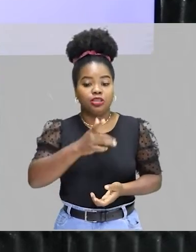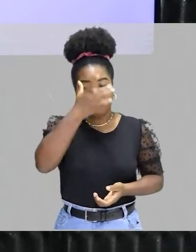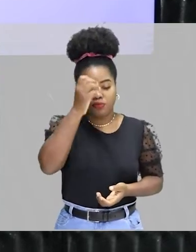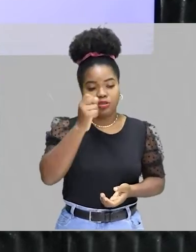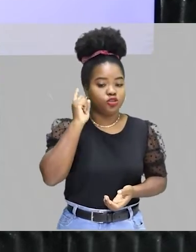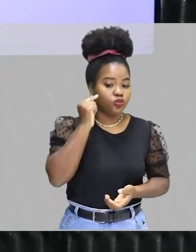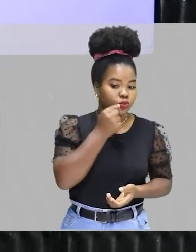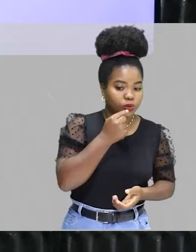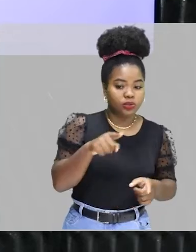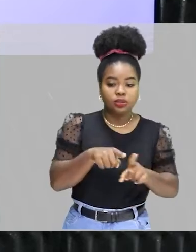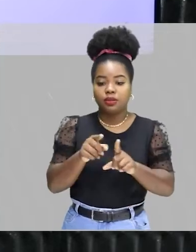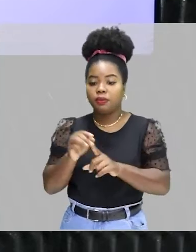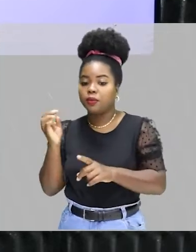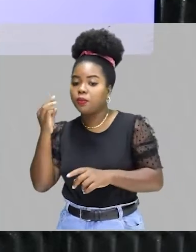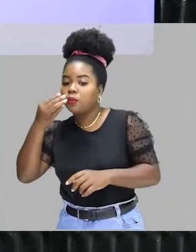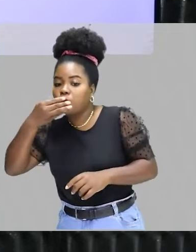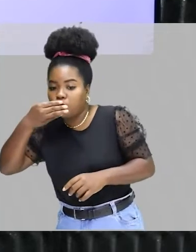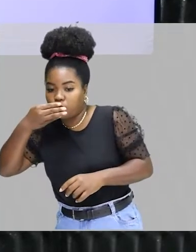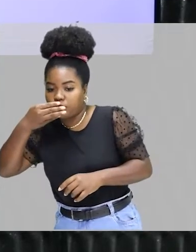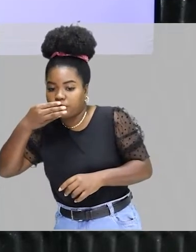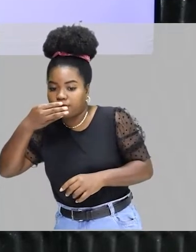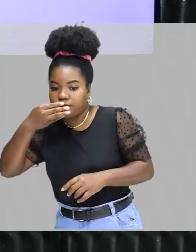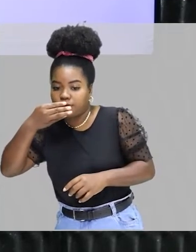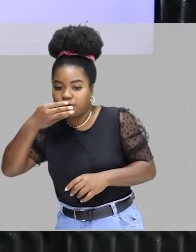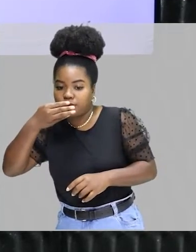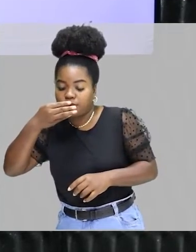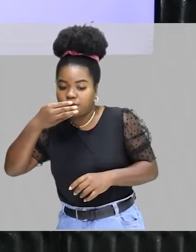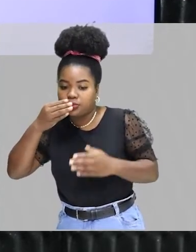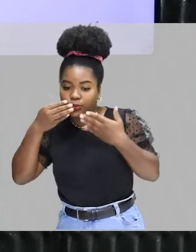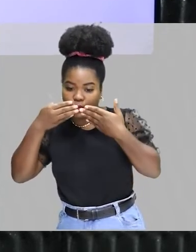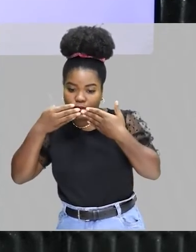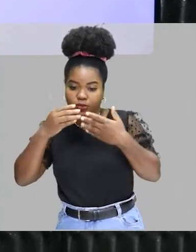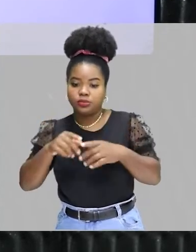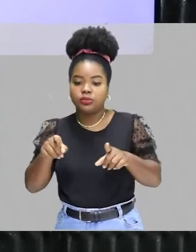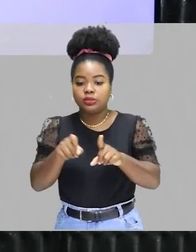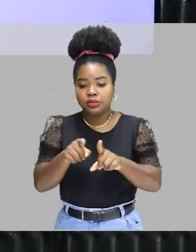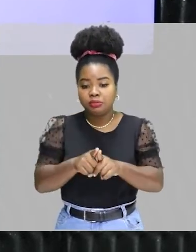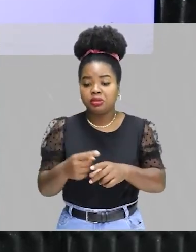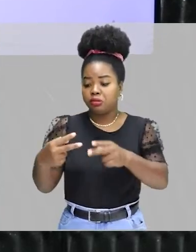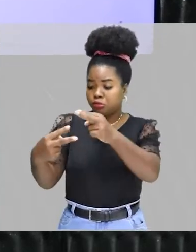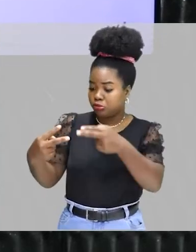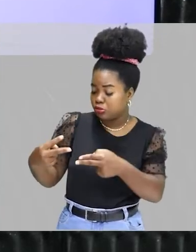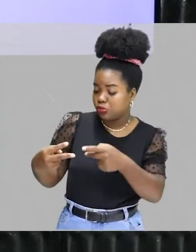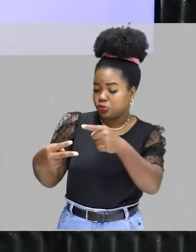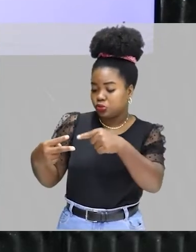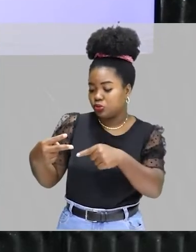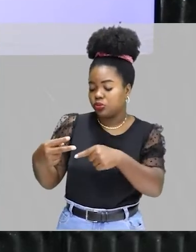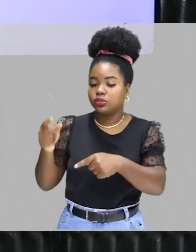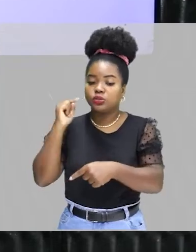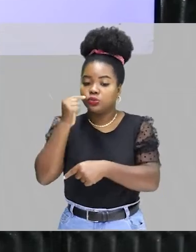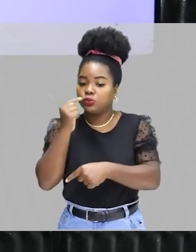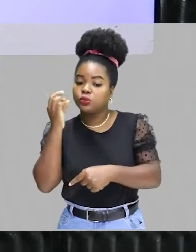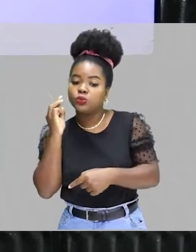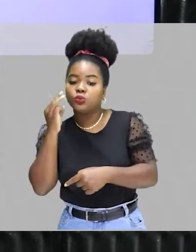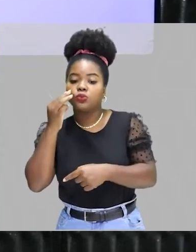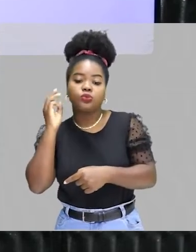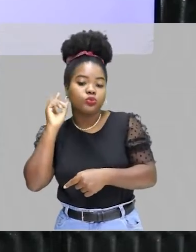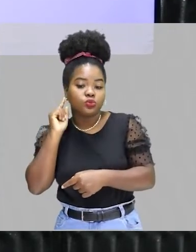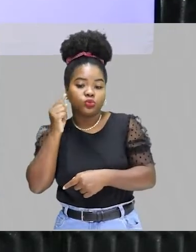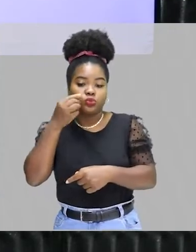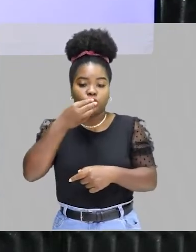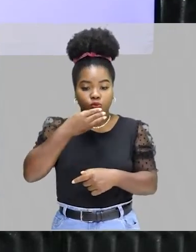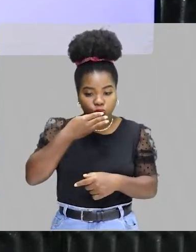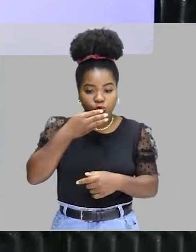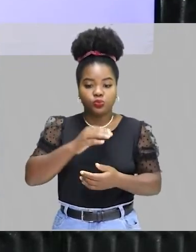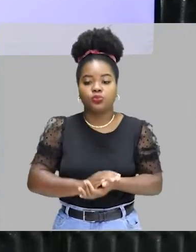existe a pessoa muda, e existe a pessoa que a gente chama aqui de surdo-mudo. Eu coloquei duas palavras. Agora, quando eu